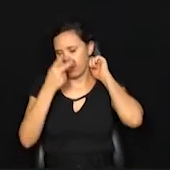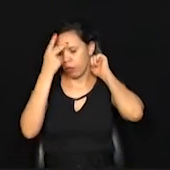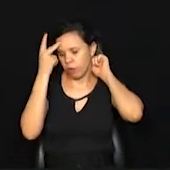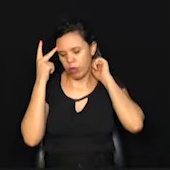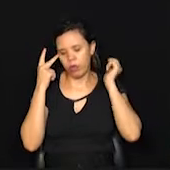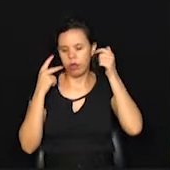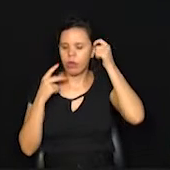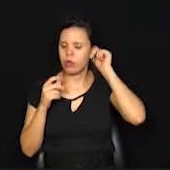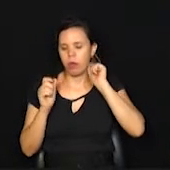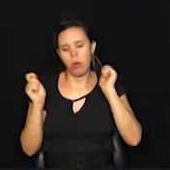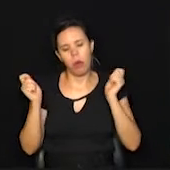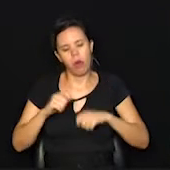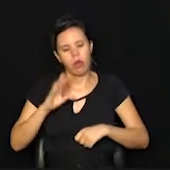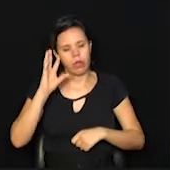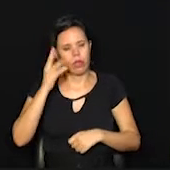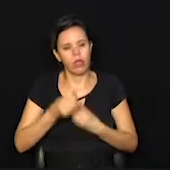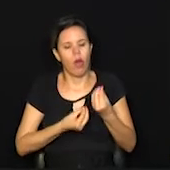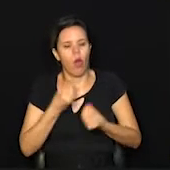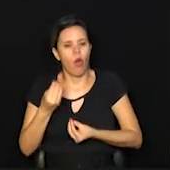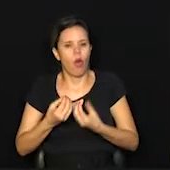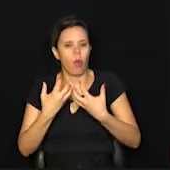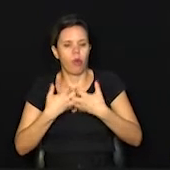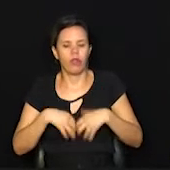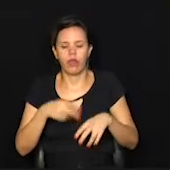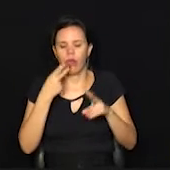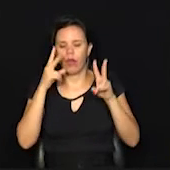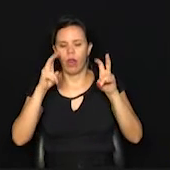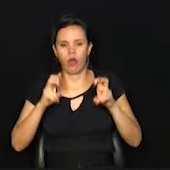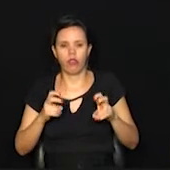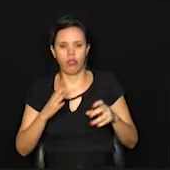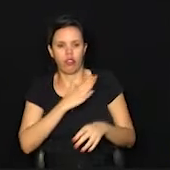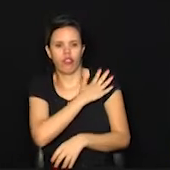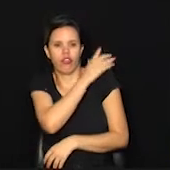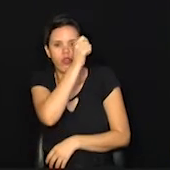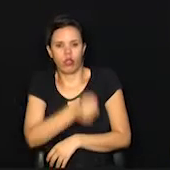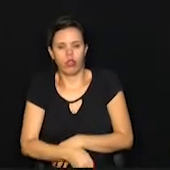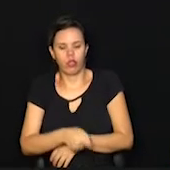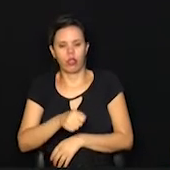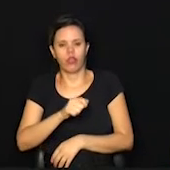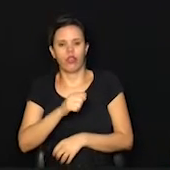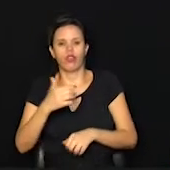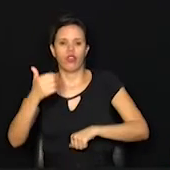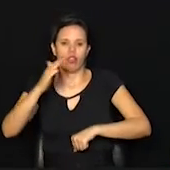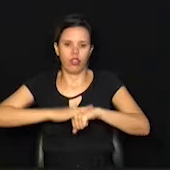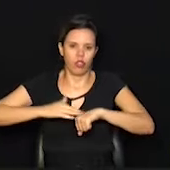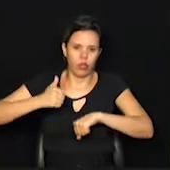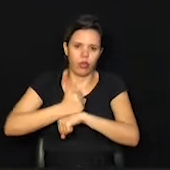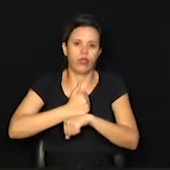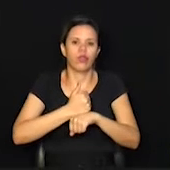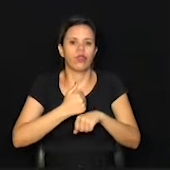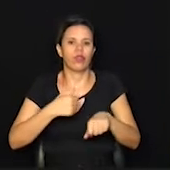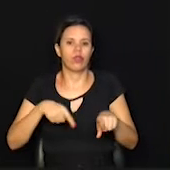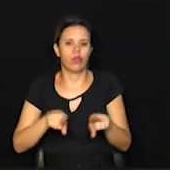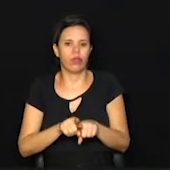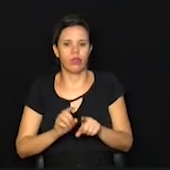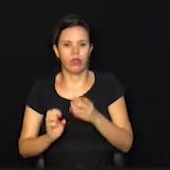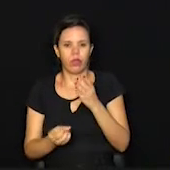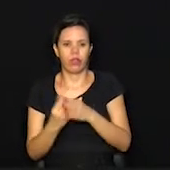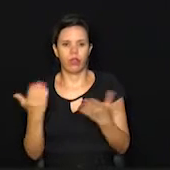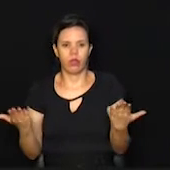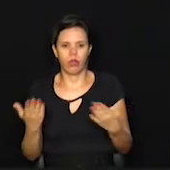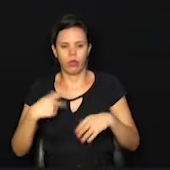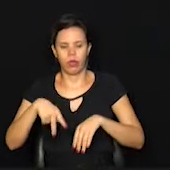de que ponto de vista eu vou falar sobre o tema da ditadura sobre o tema do golpe inclusive sobre o que tá acontecendo hoje no país